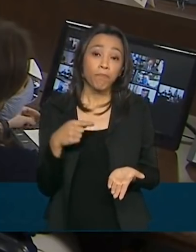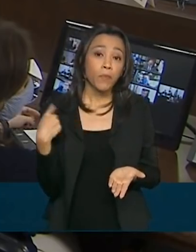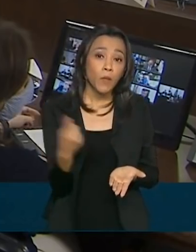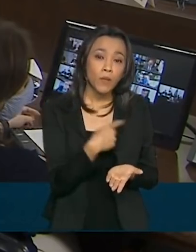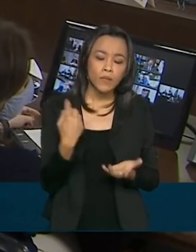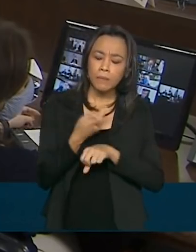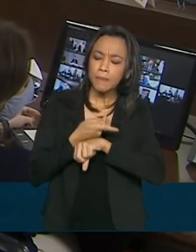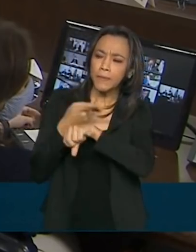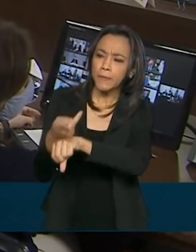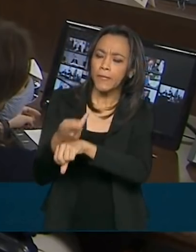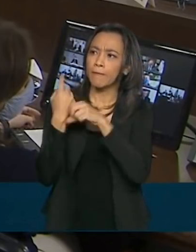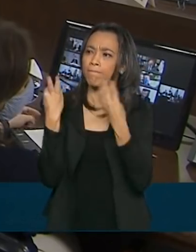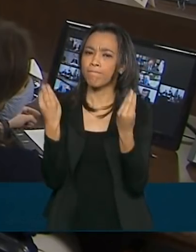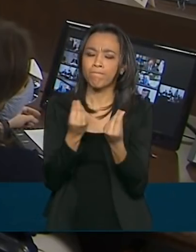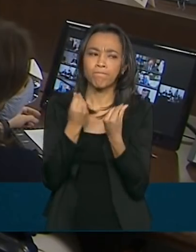de,